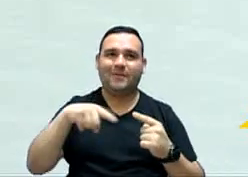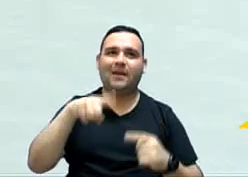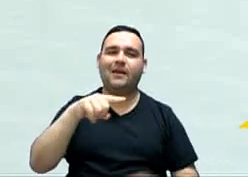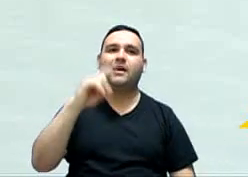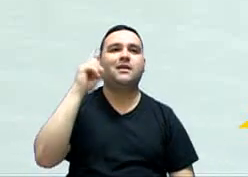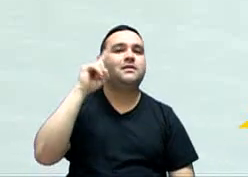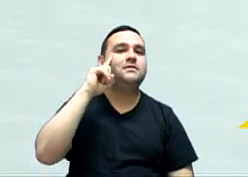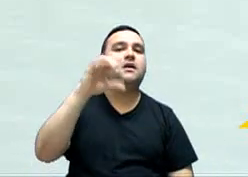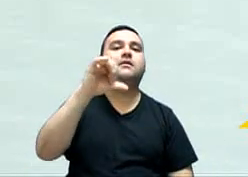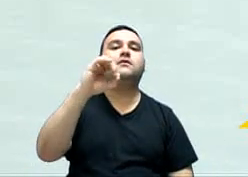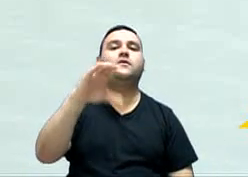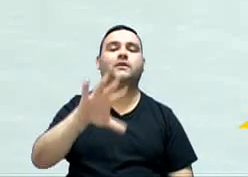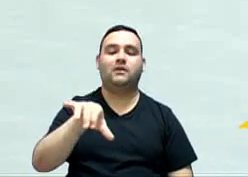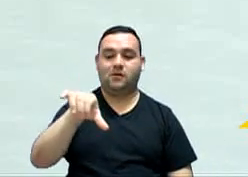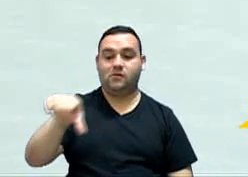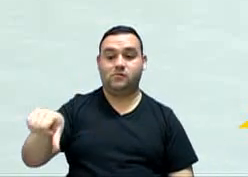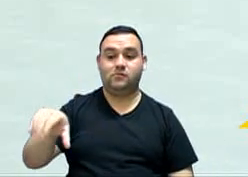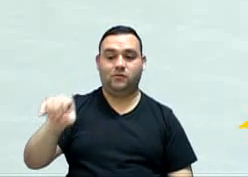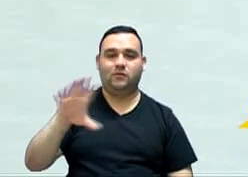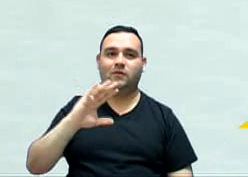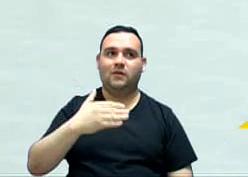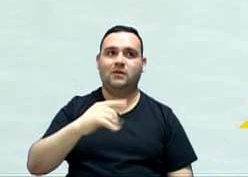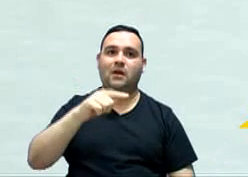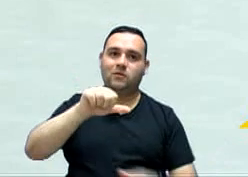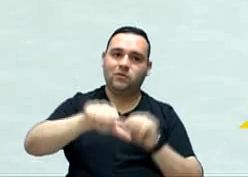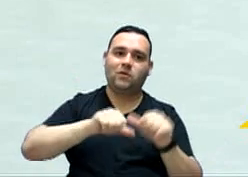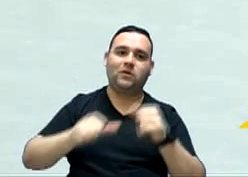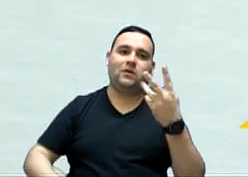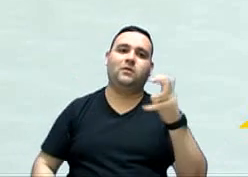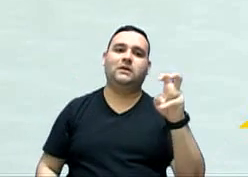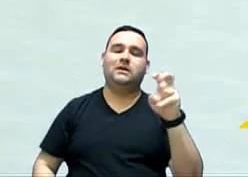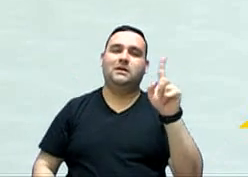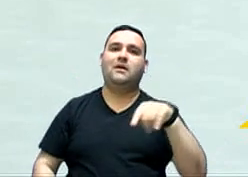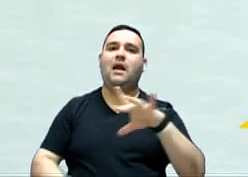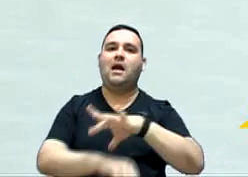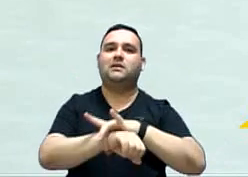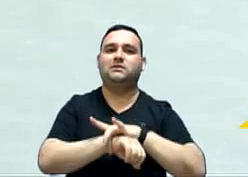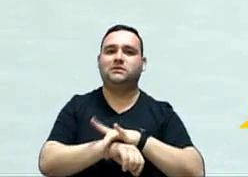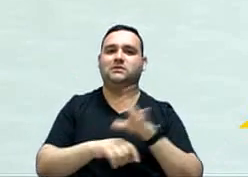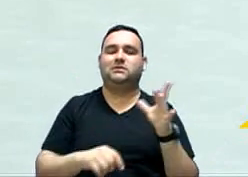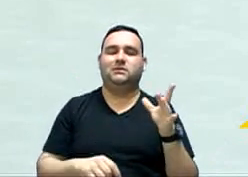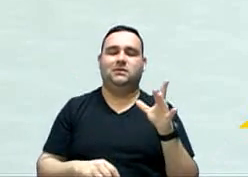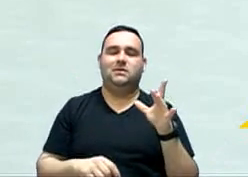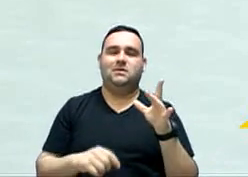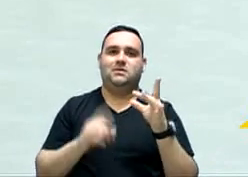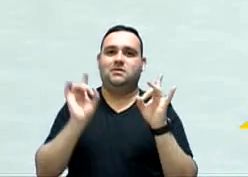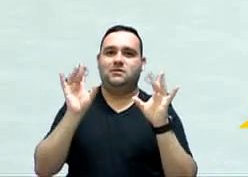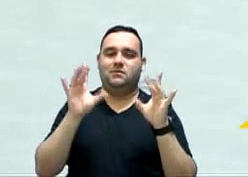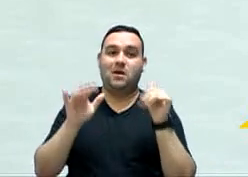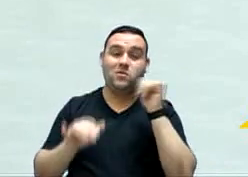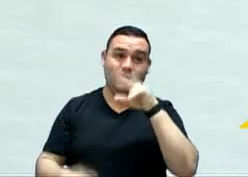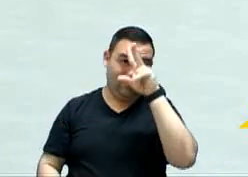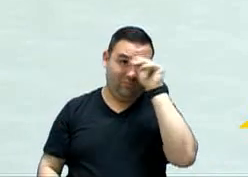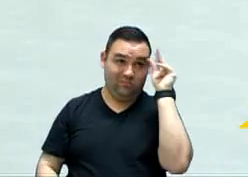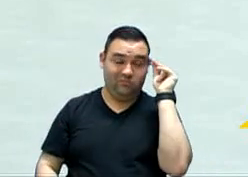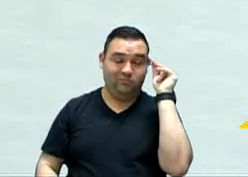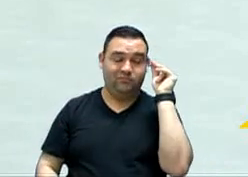90 dias, pastora Paula, que mudaram para 45 a licença-prêmio. A prefeita